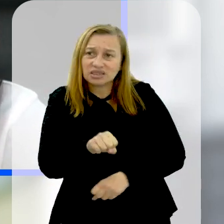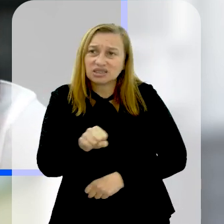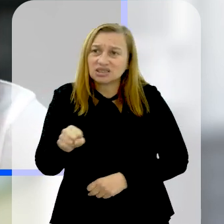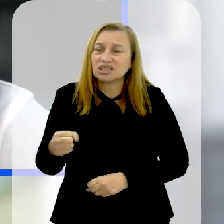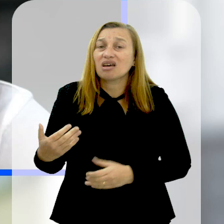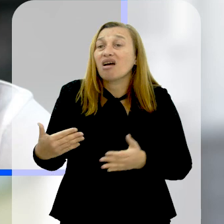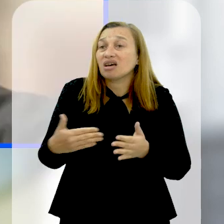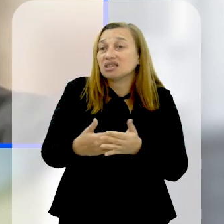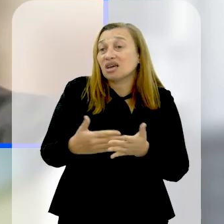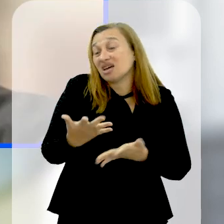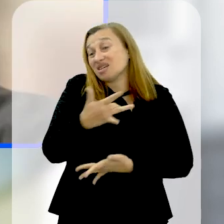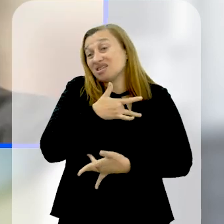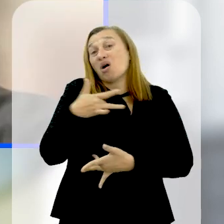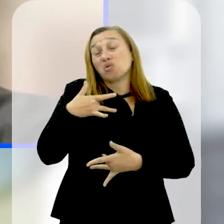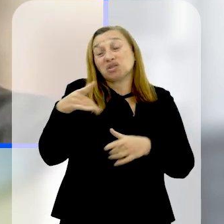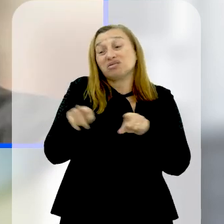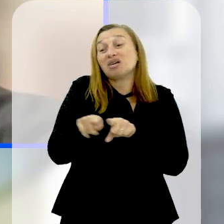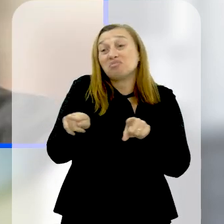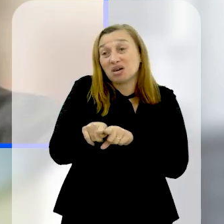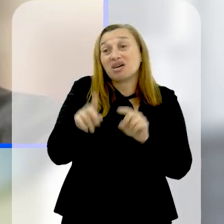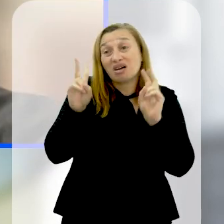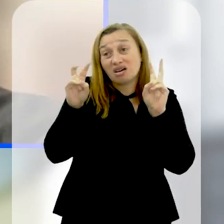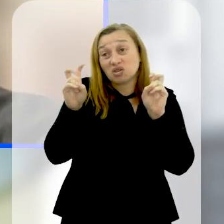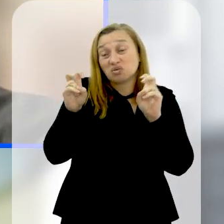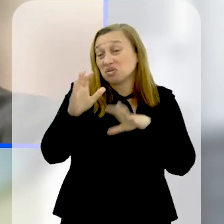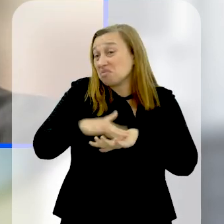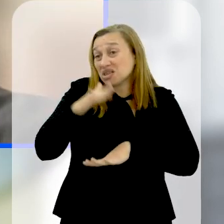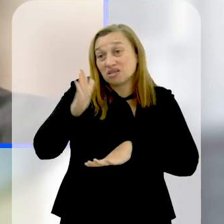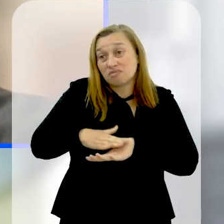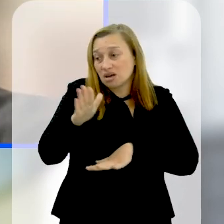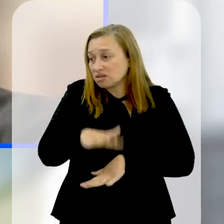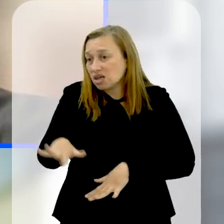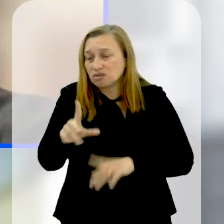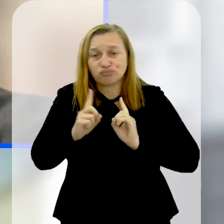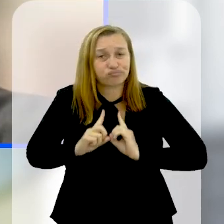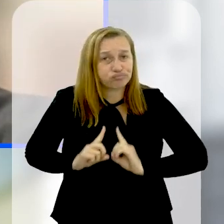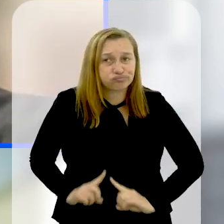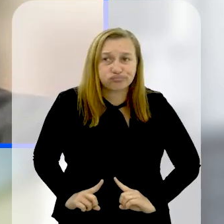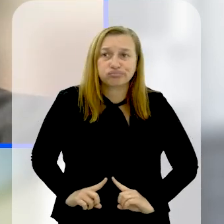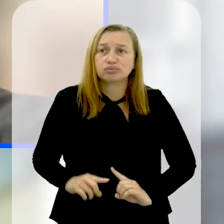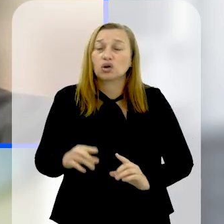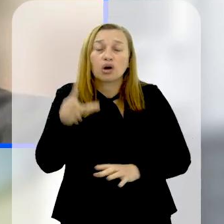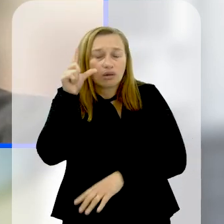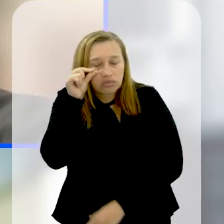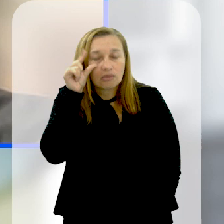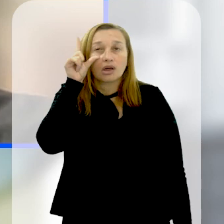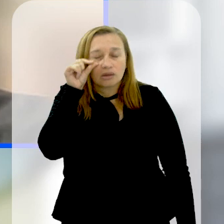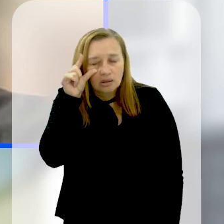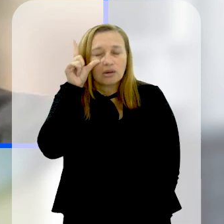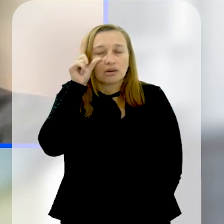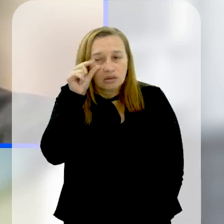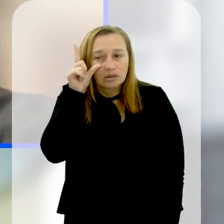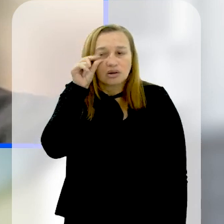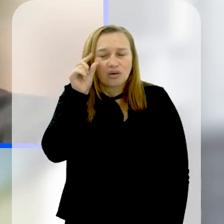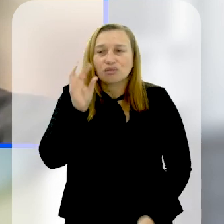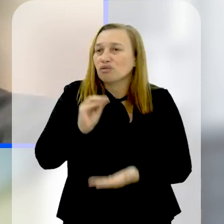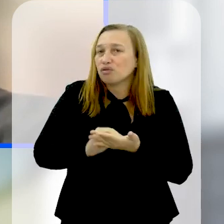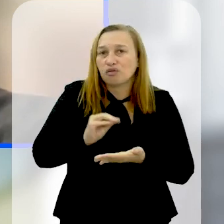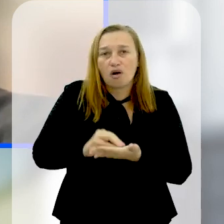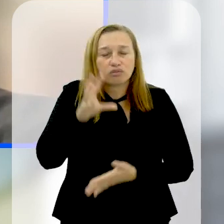crianças, enfim, até questões de saúde mesmo. Cada vez mais crianças com depressão, com distúrbios de sono,